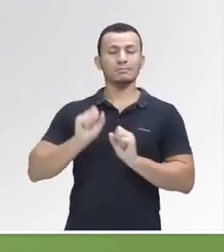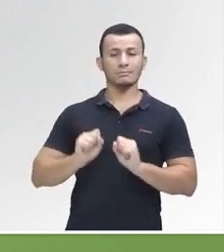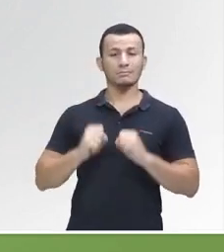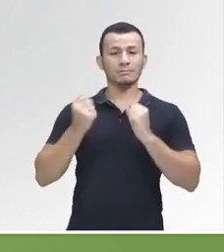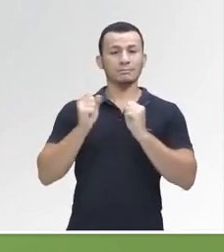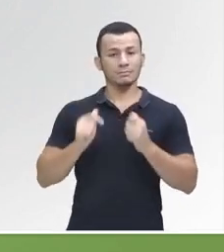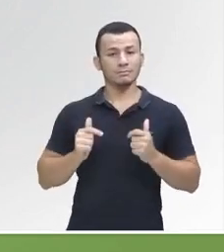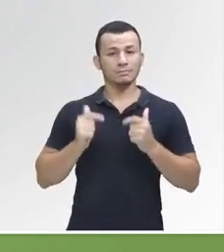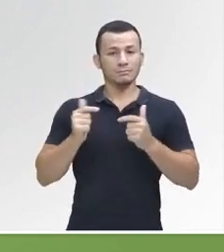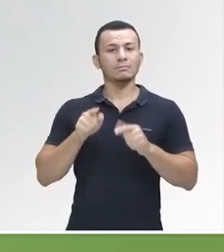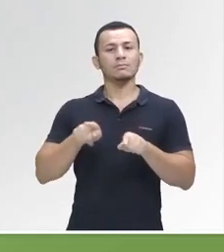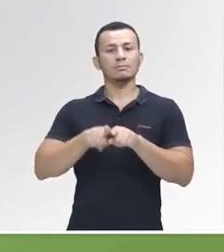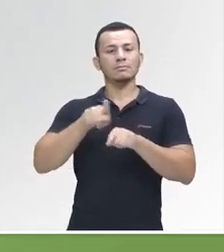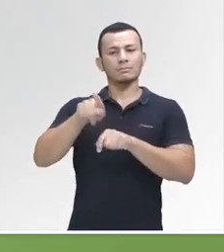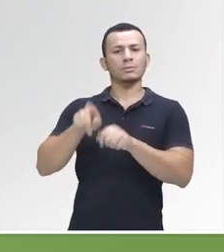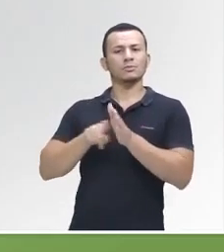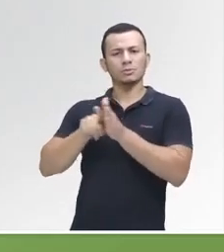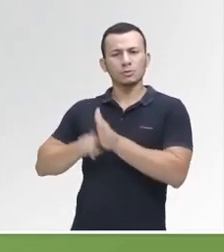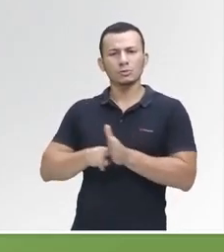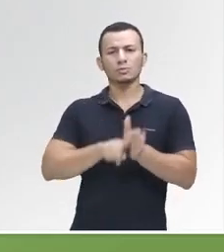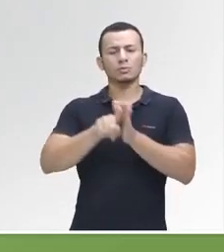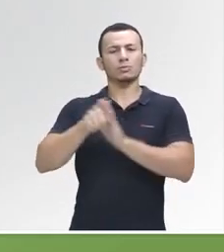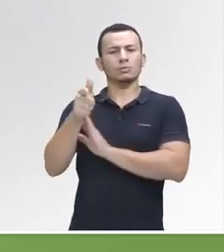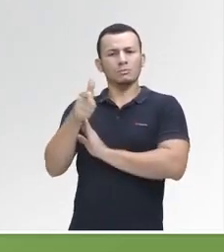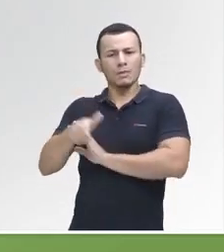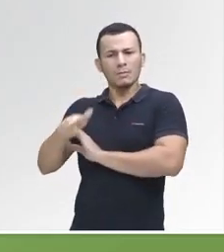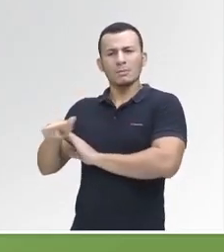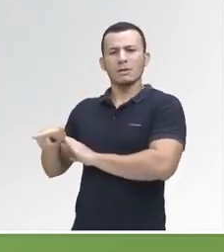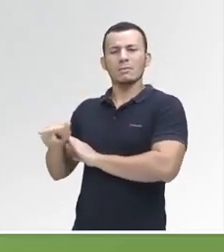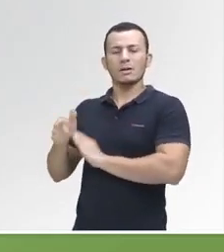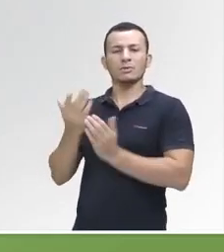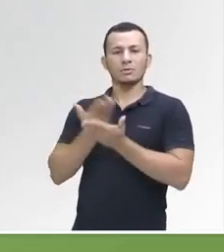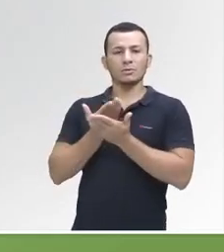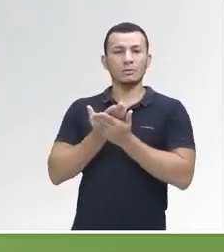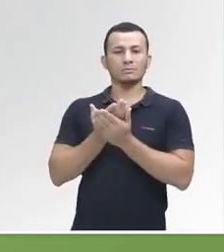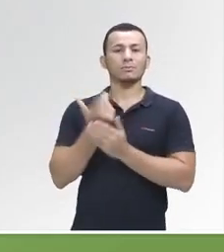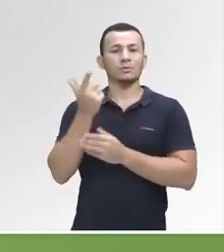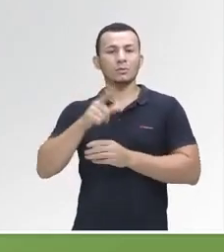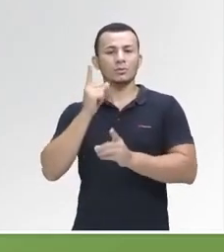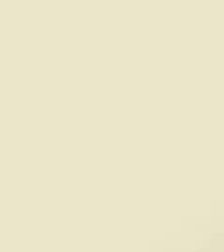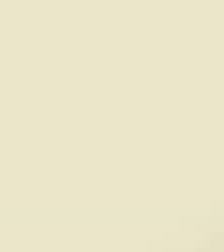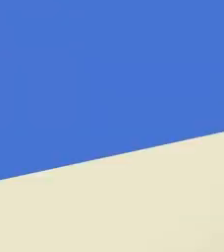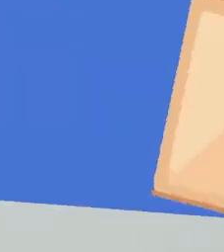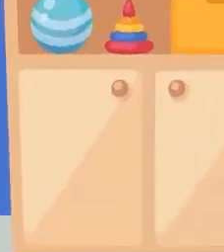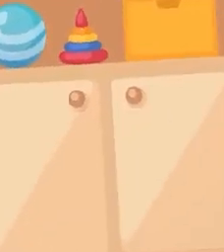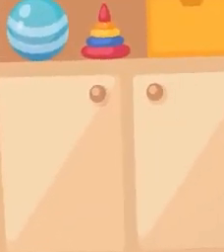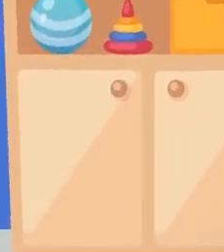puder pesquise muito mais sobre o assunto e nós voltamos na próxima aula.